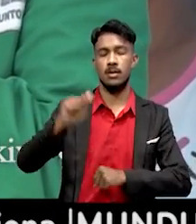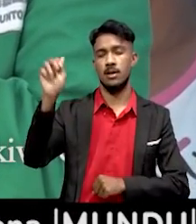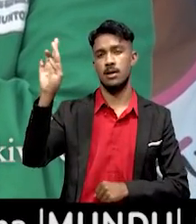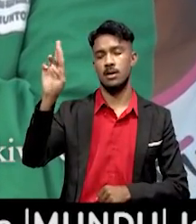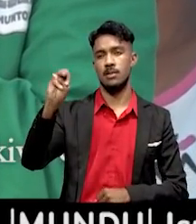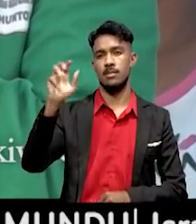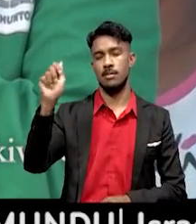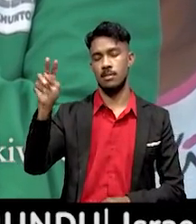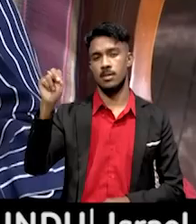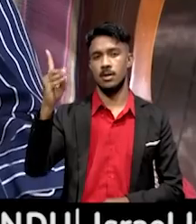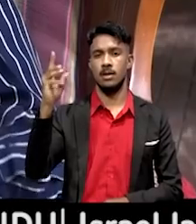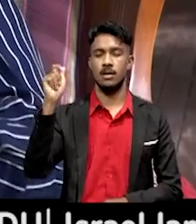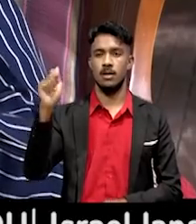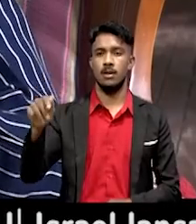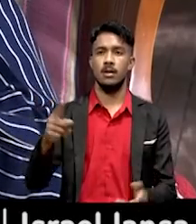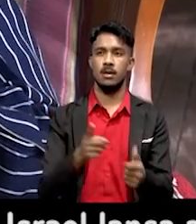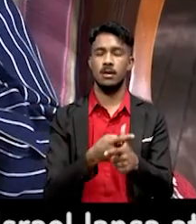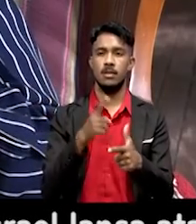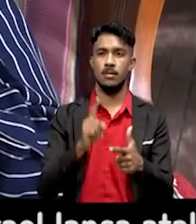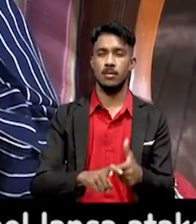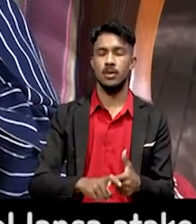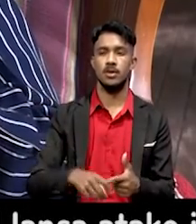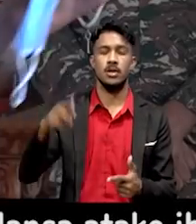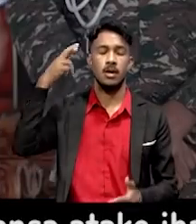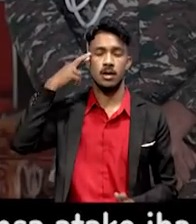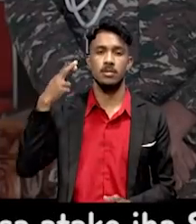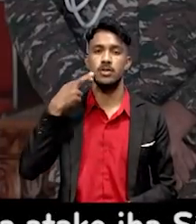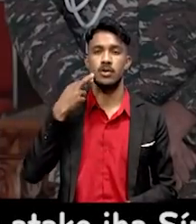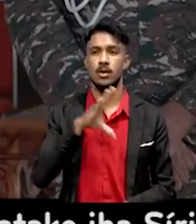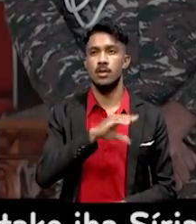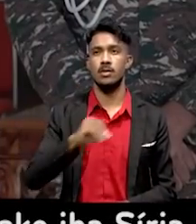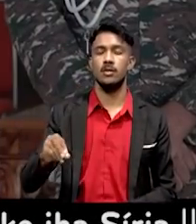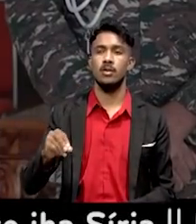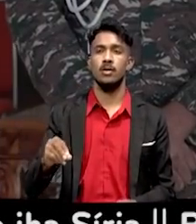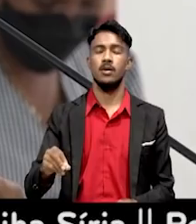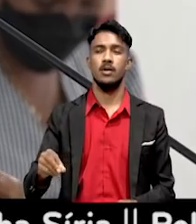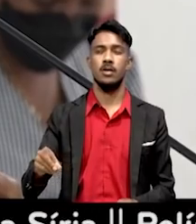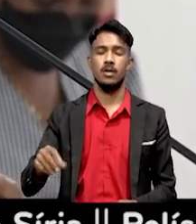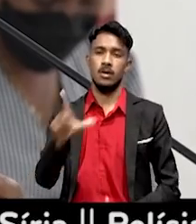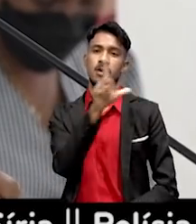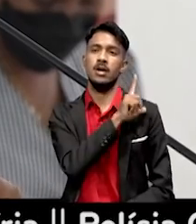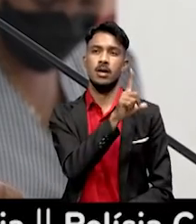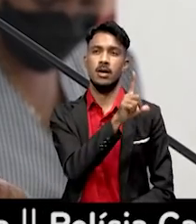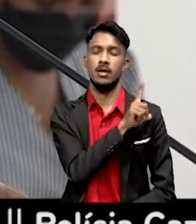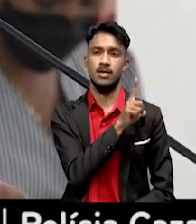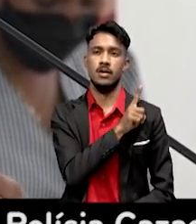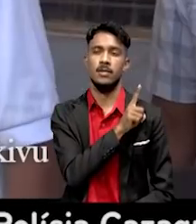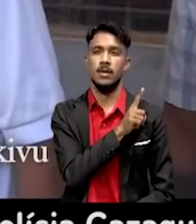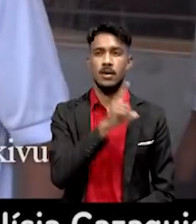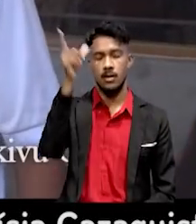Santos, enquanto Dr. José Manuel Ramos Horta, Tenente General Leriana Timor, Francisco Guterres